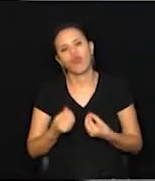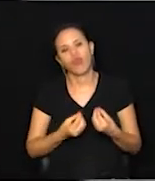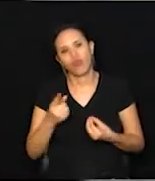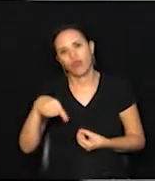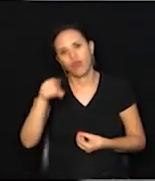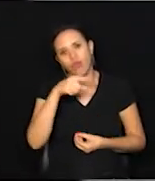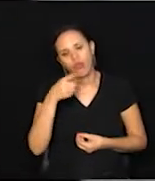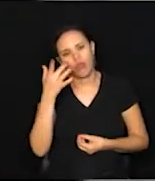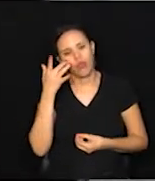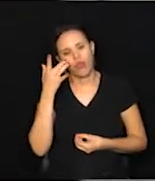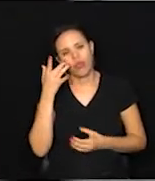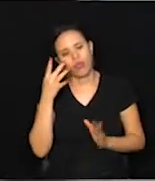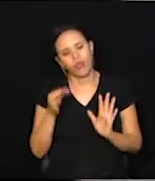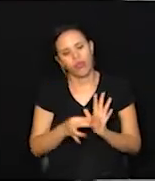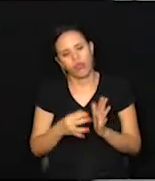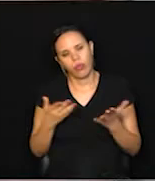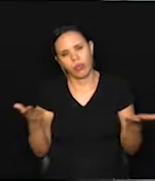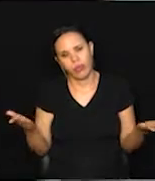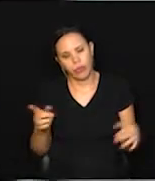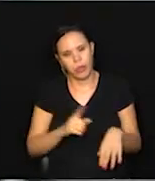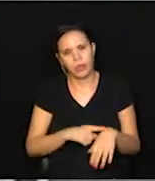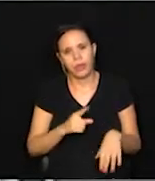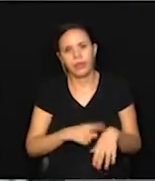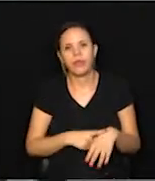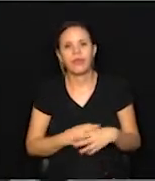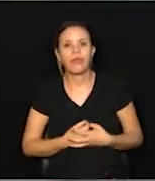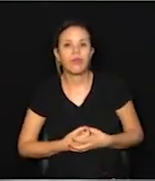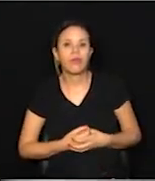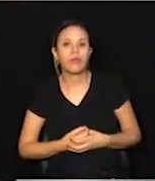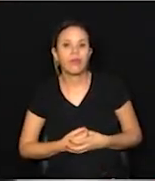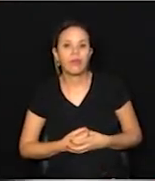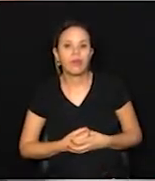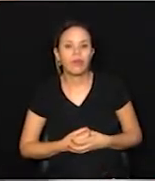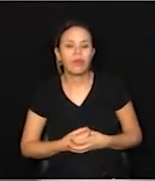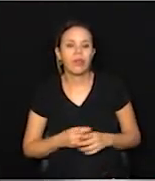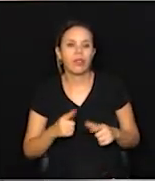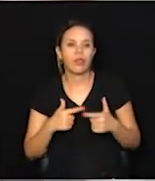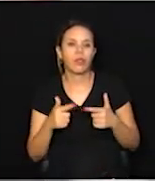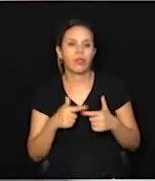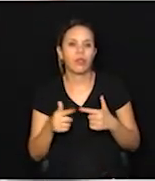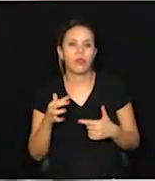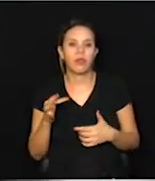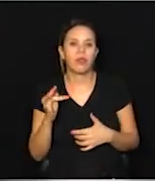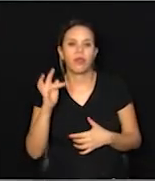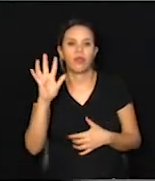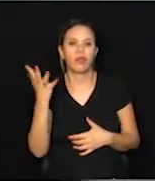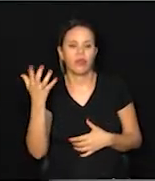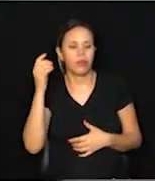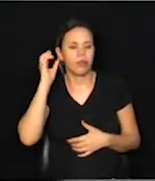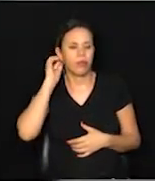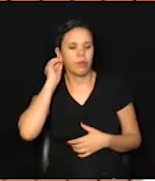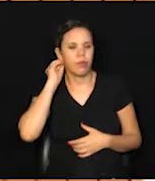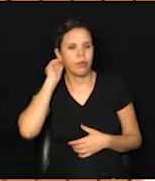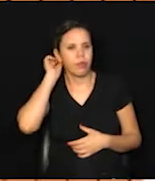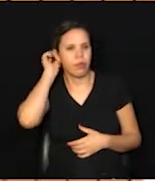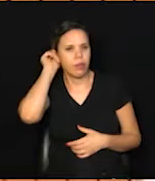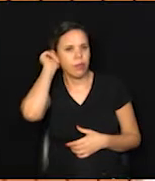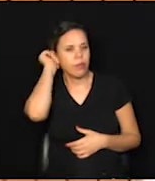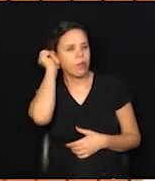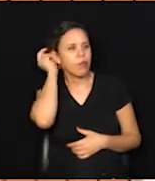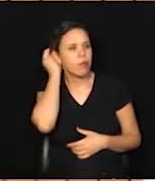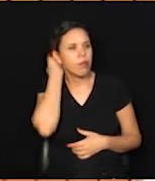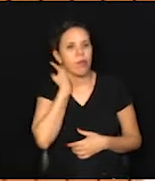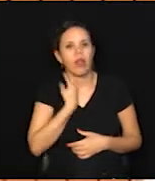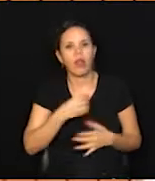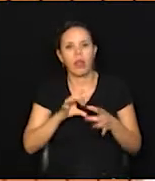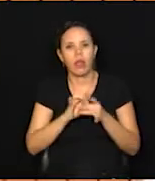estão enxergando esse momento, o momento agora e os desafios aí futuros. Doutora Mariana, se me permite,